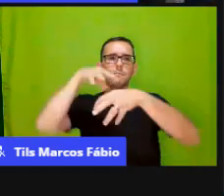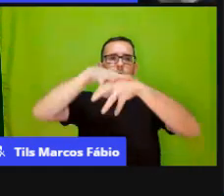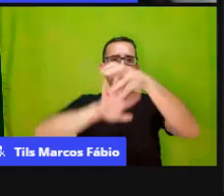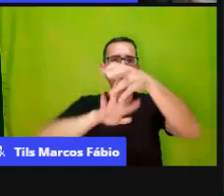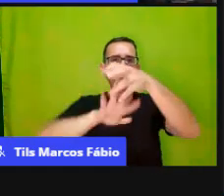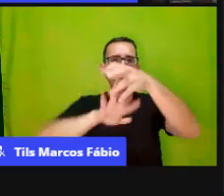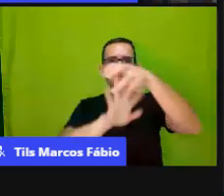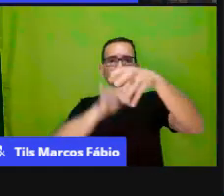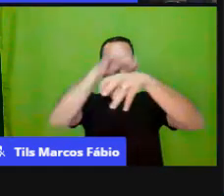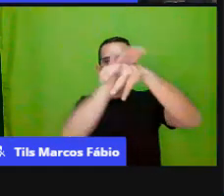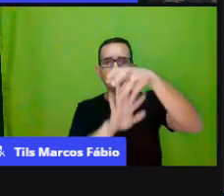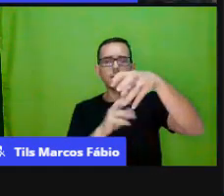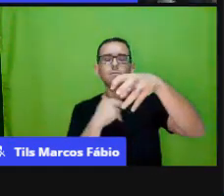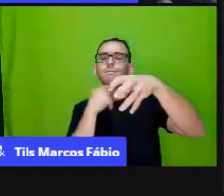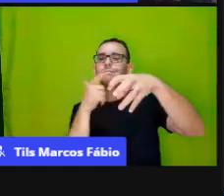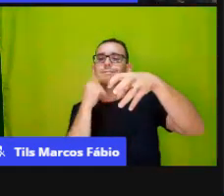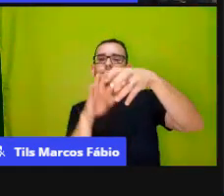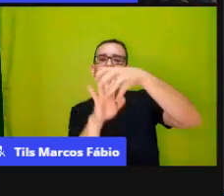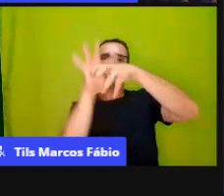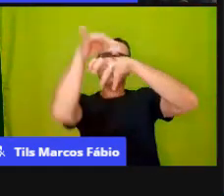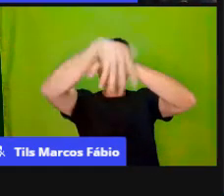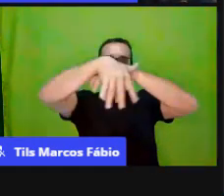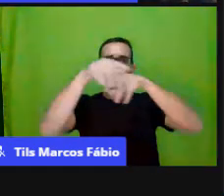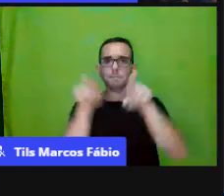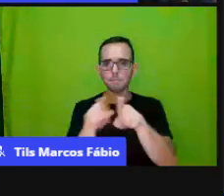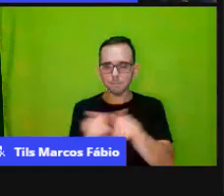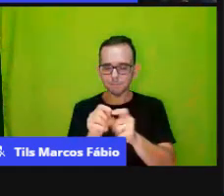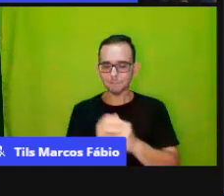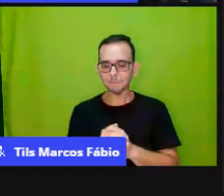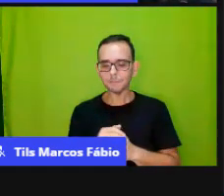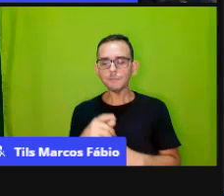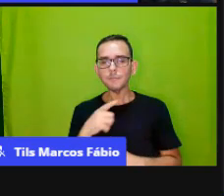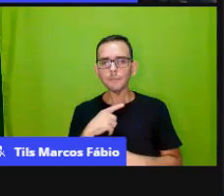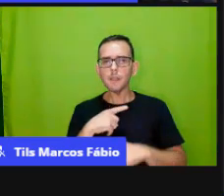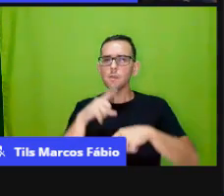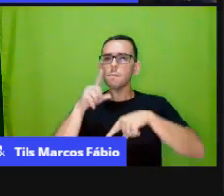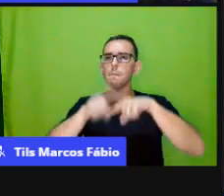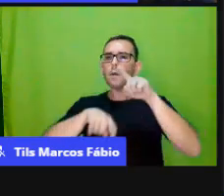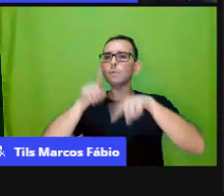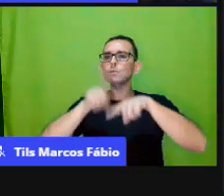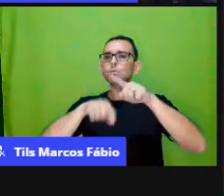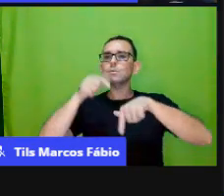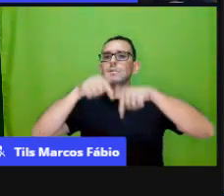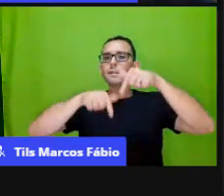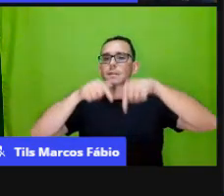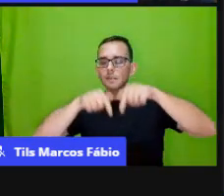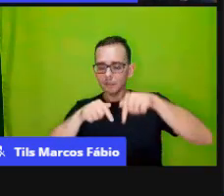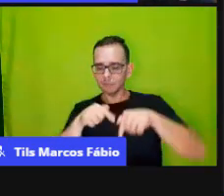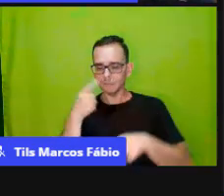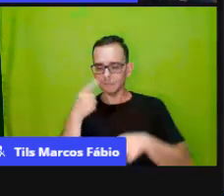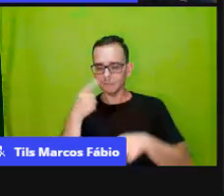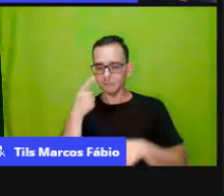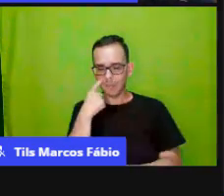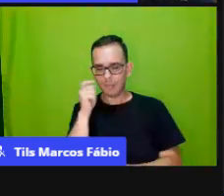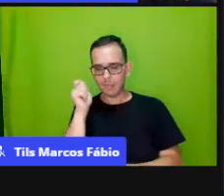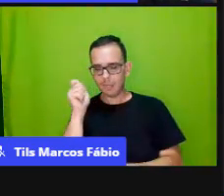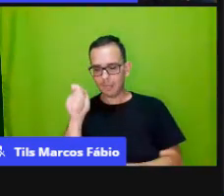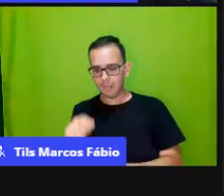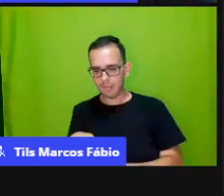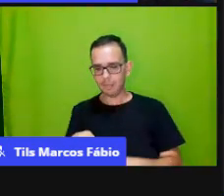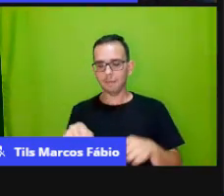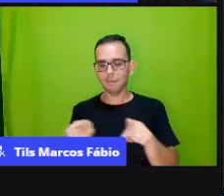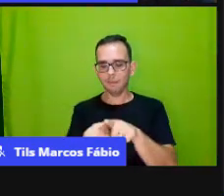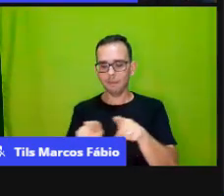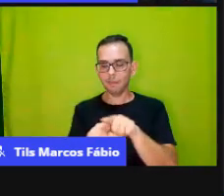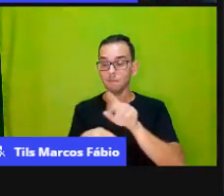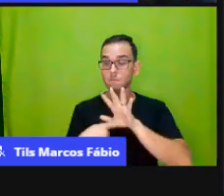ter apoio para pular o muro. Tem produtos já industrializados, essa foto à direita na inferior, né,